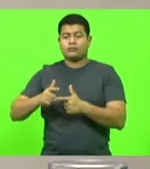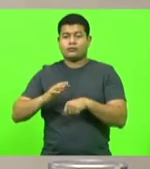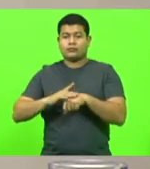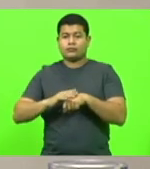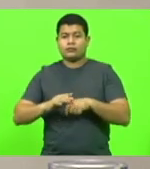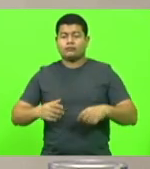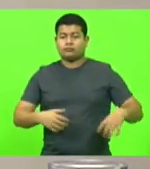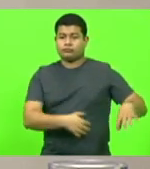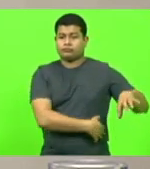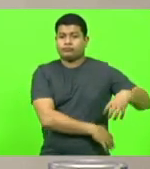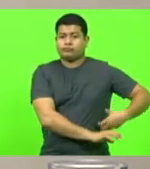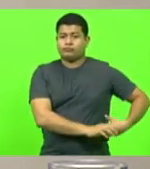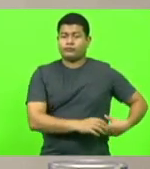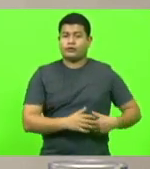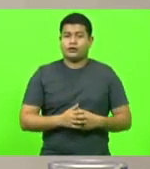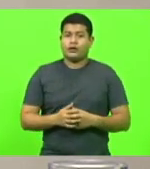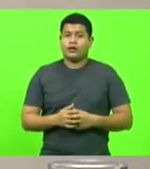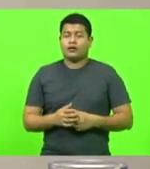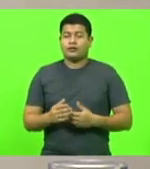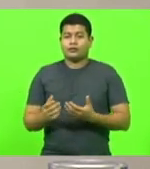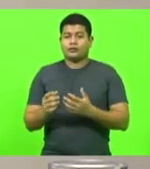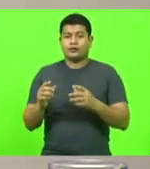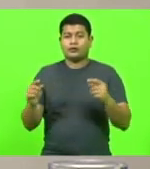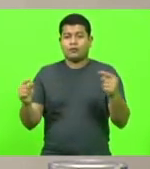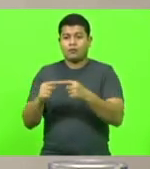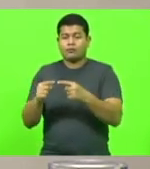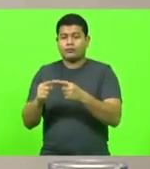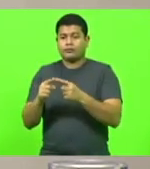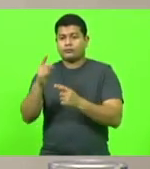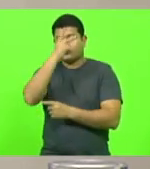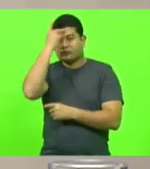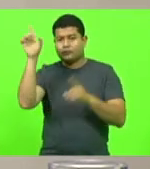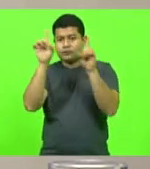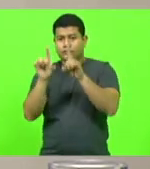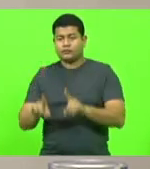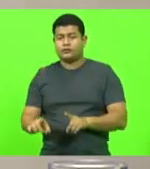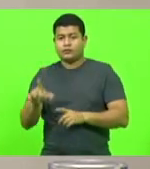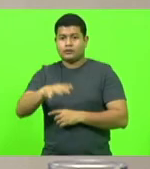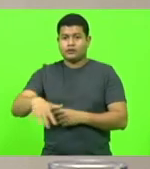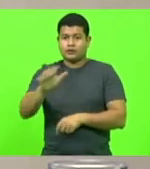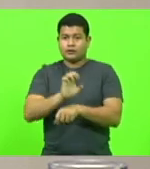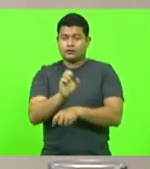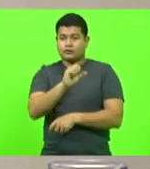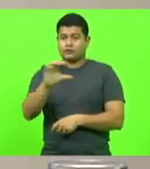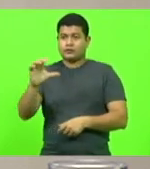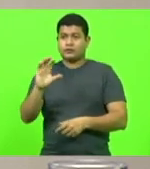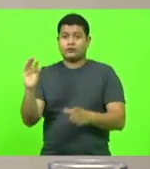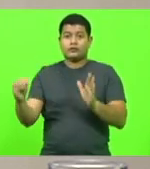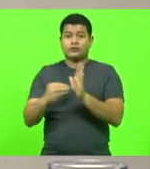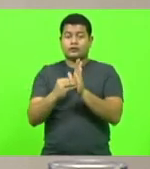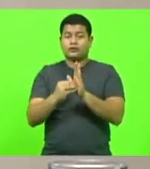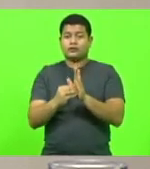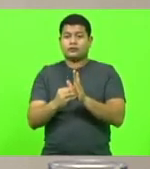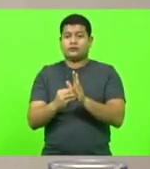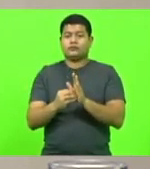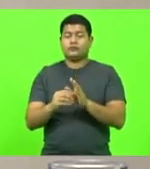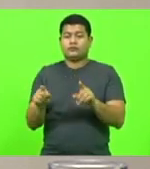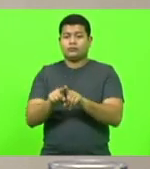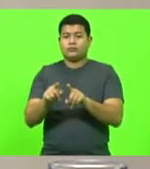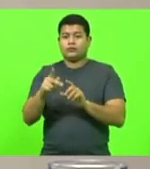vagas destinadas às pessoas com deficiência no âmbito do Estado de Santa Catarina. Dentro deste projeto foi apensado o PL